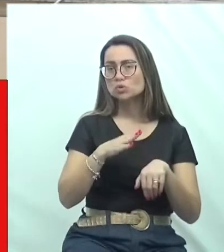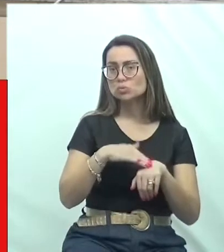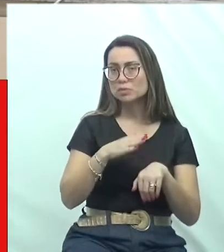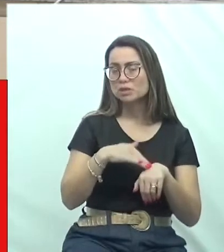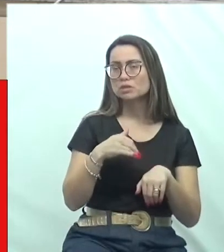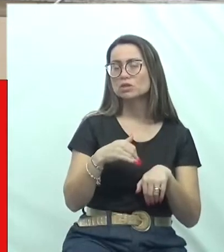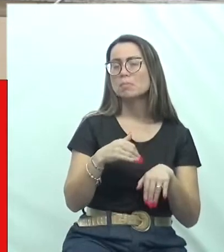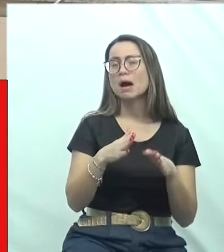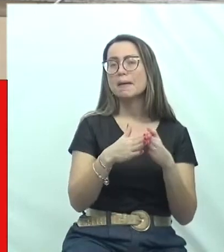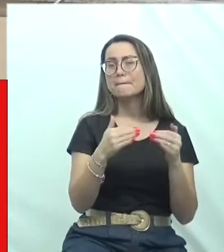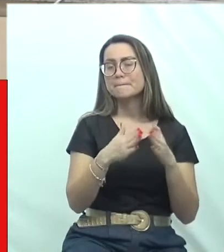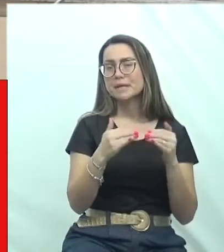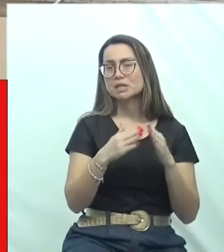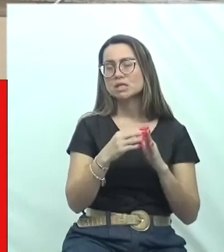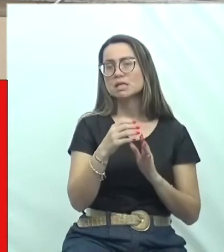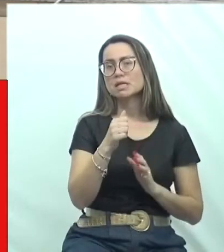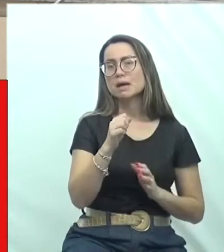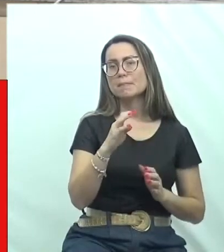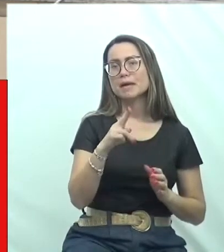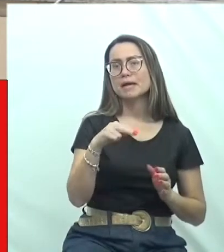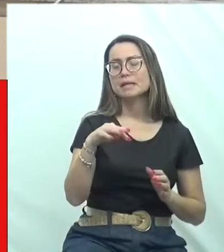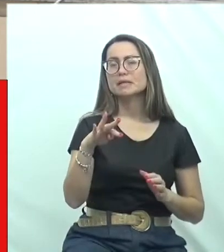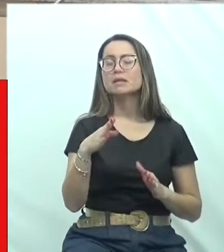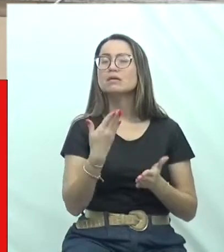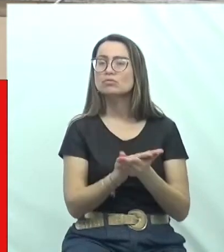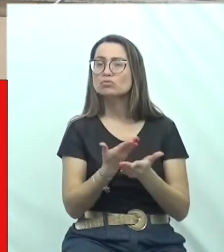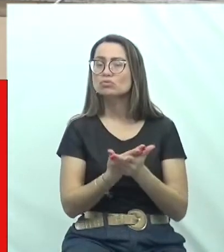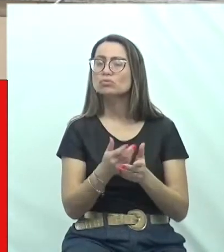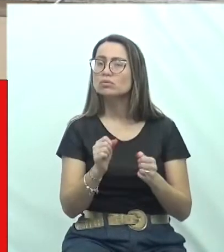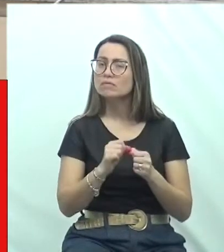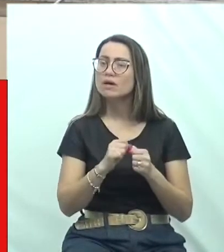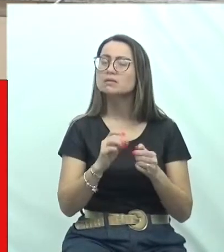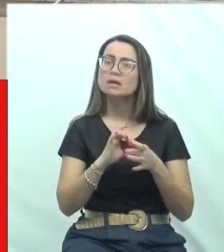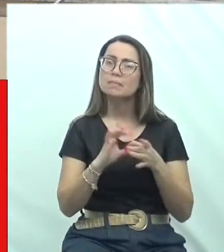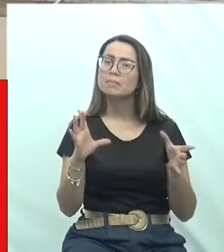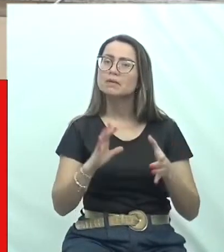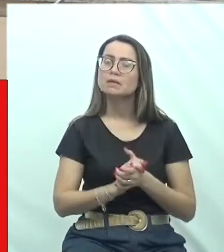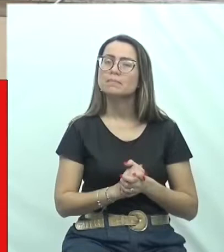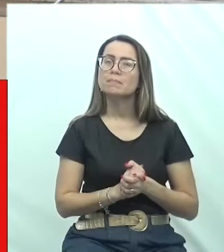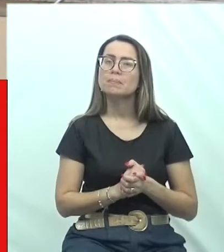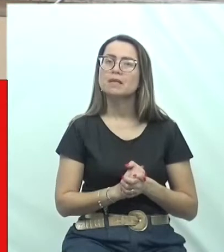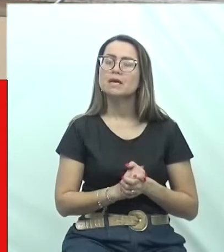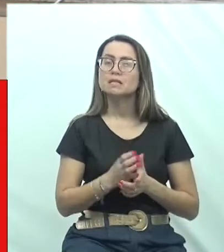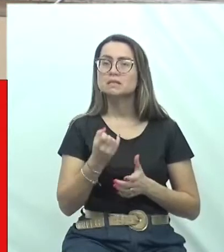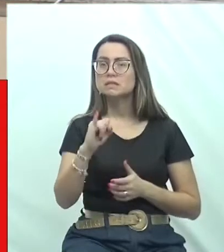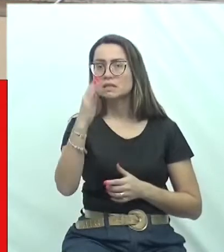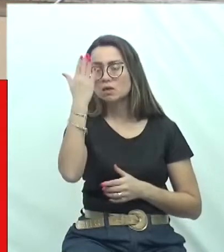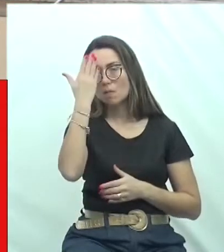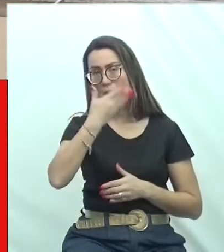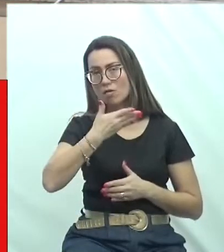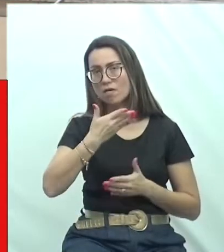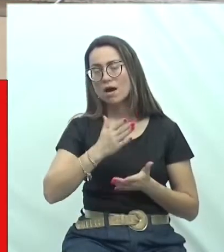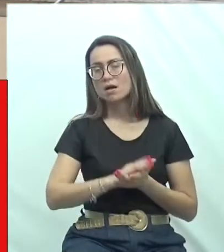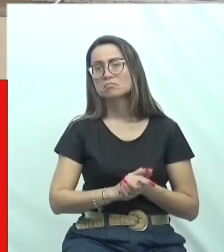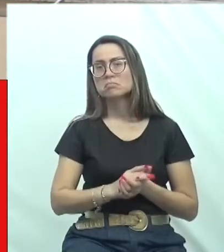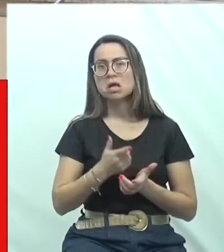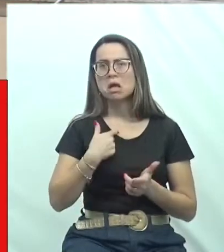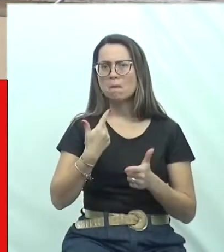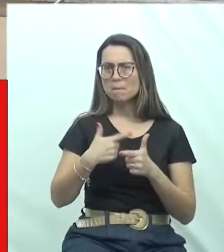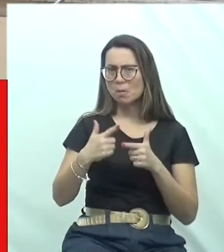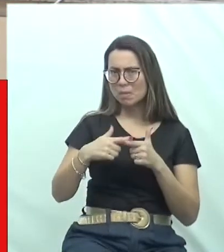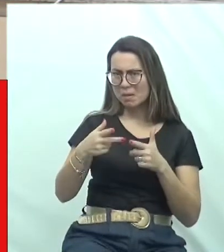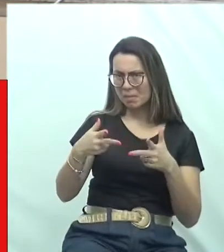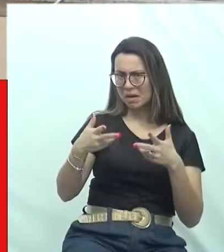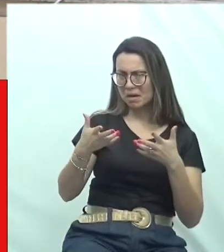Brasileira de Normas Técnicas, possa fazer esse estudo. Caso a ABNT comprove realmente a funcionalidade desse equipamento, não vejo problema nenhum. A